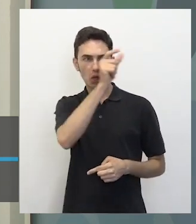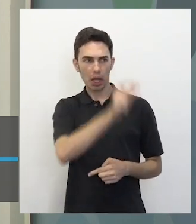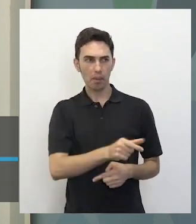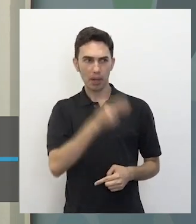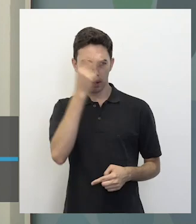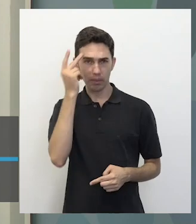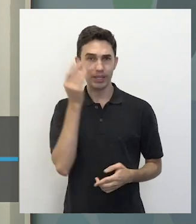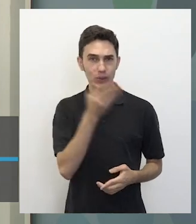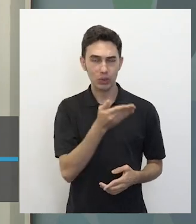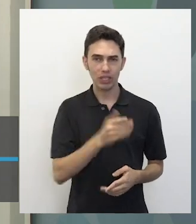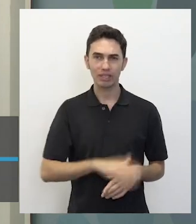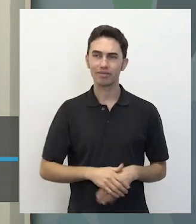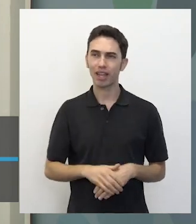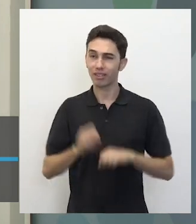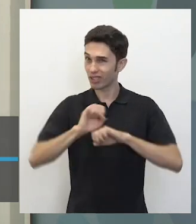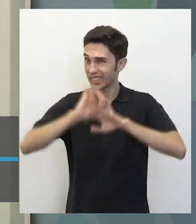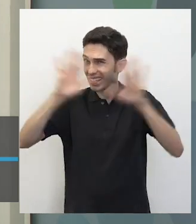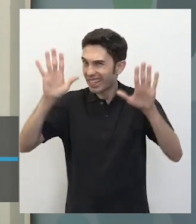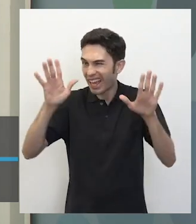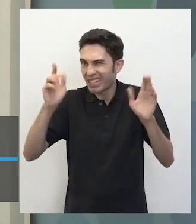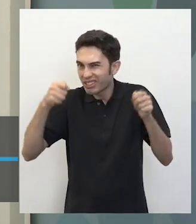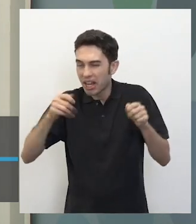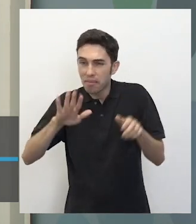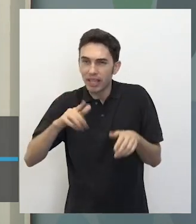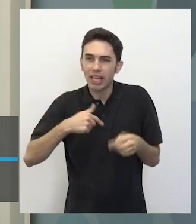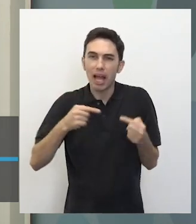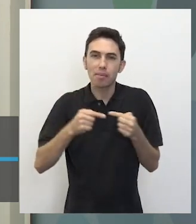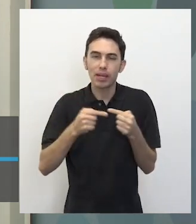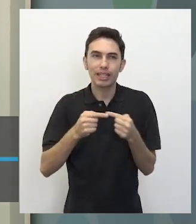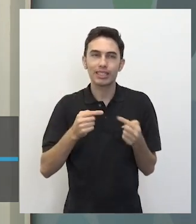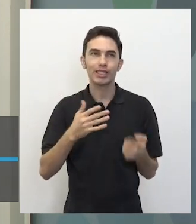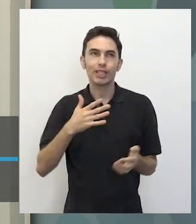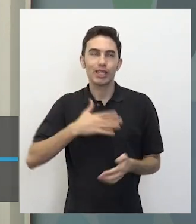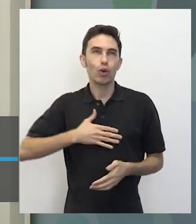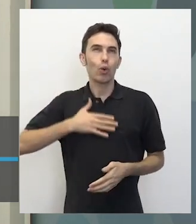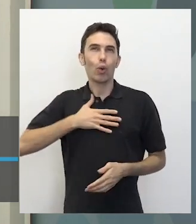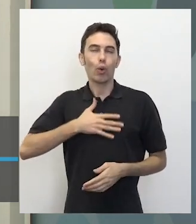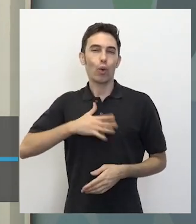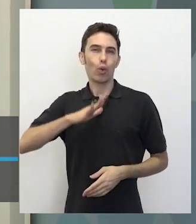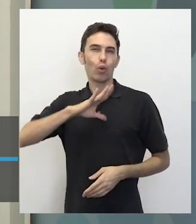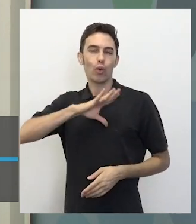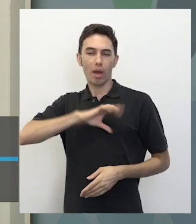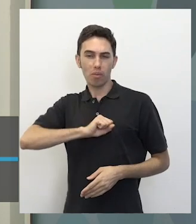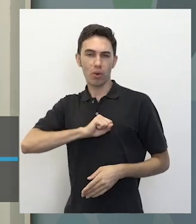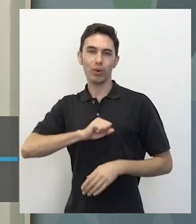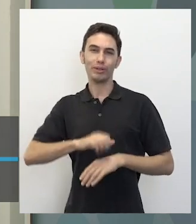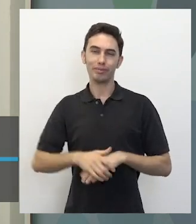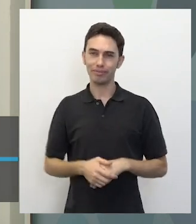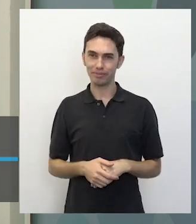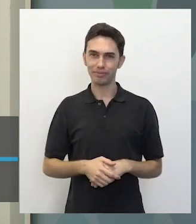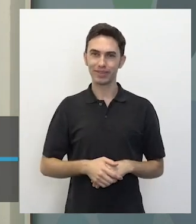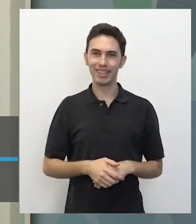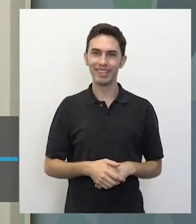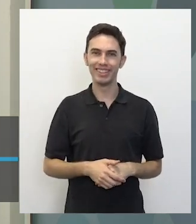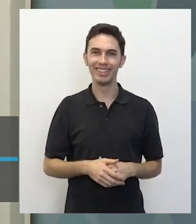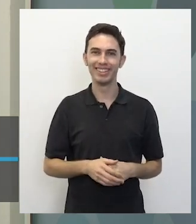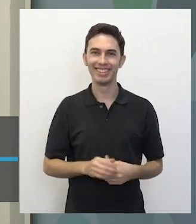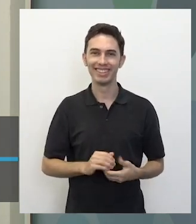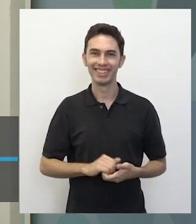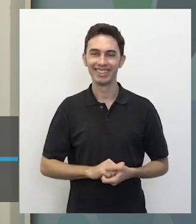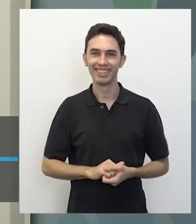gente consegue ser claro nisso. Mas é esse gosto do amar, né, do trazer essa conexão com o outro,